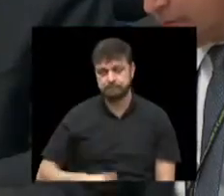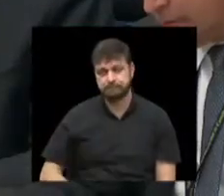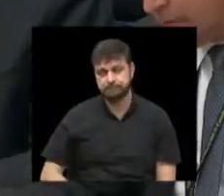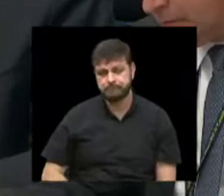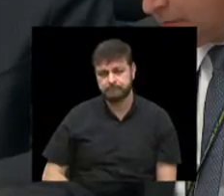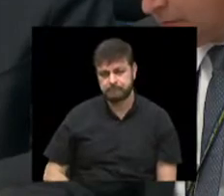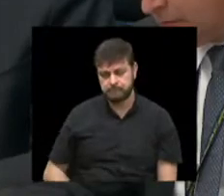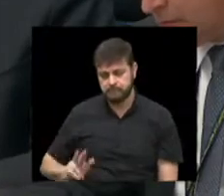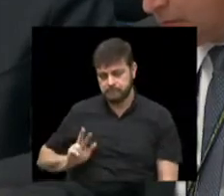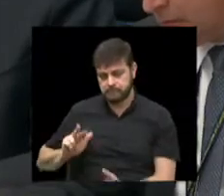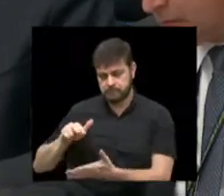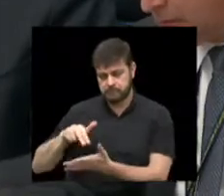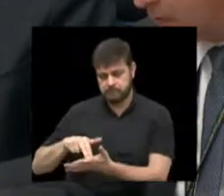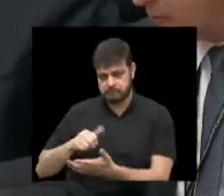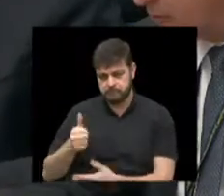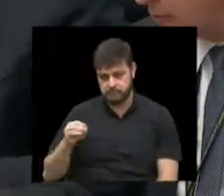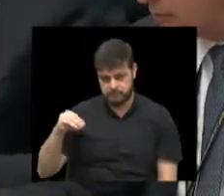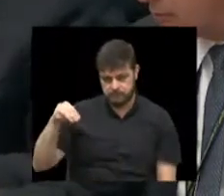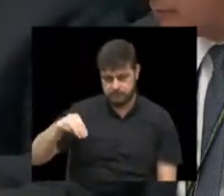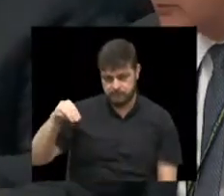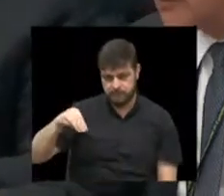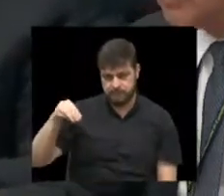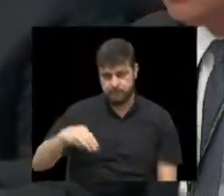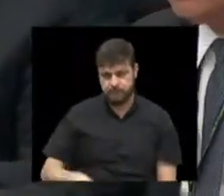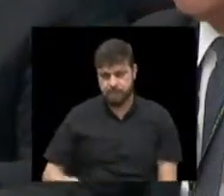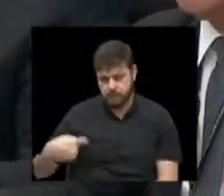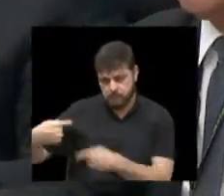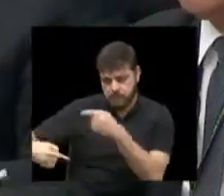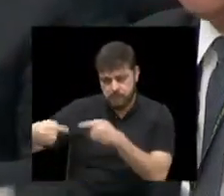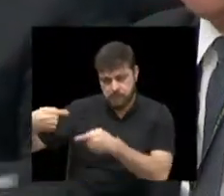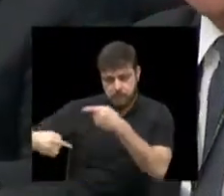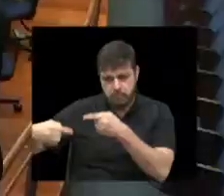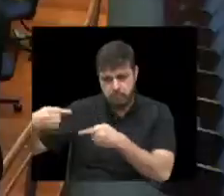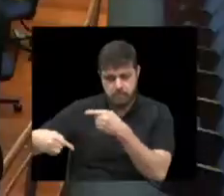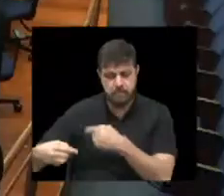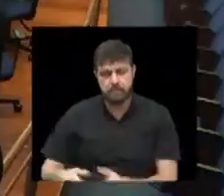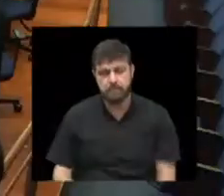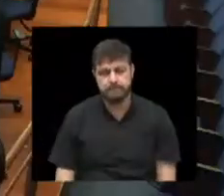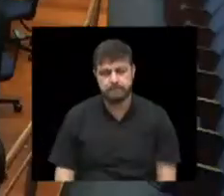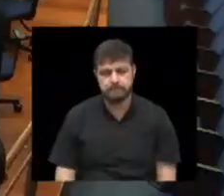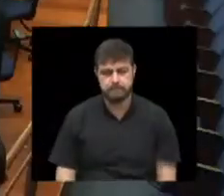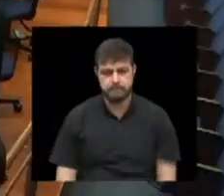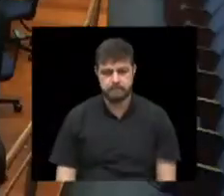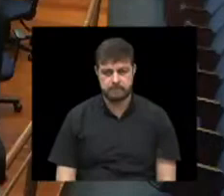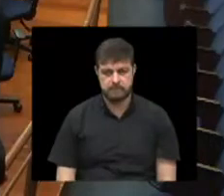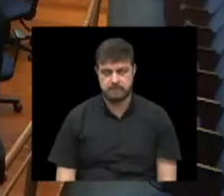Excelência tem a tribuna por 10 minutos para discutir a matéria.